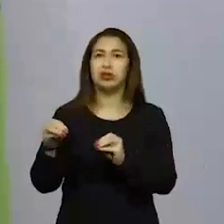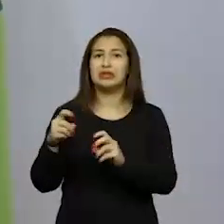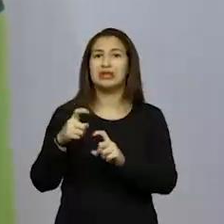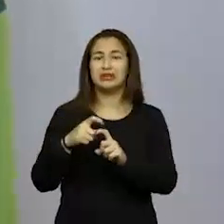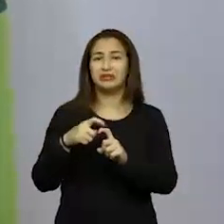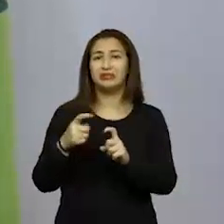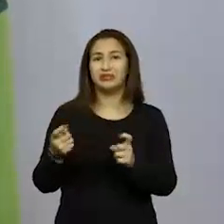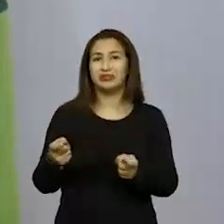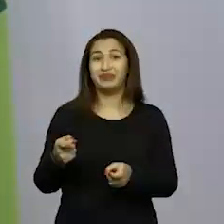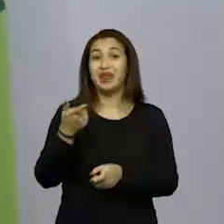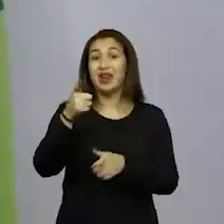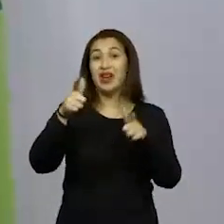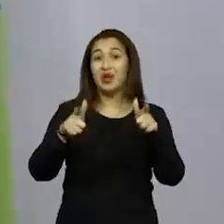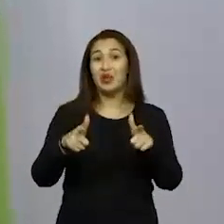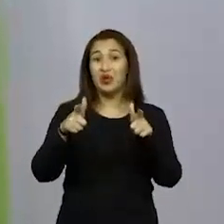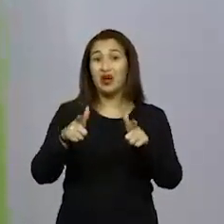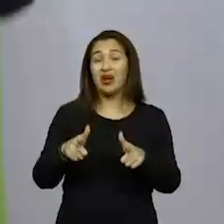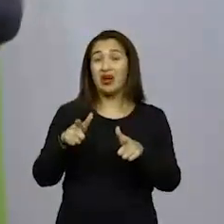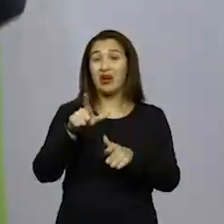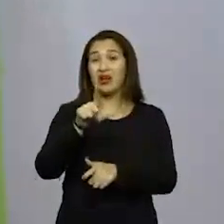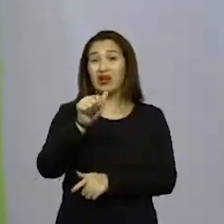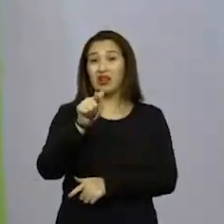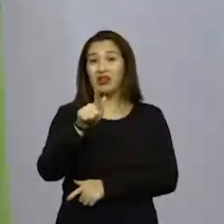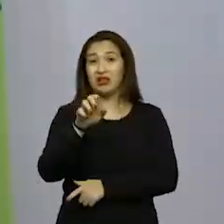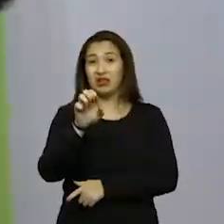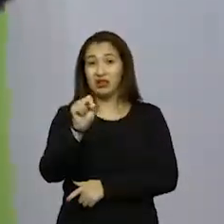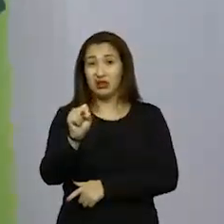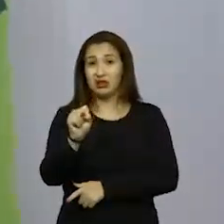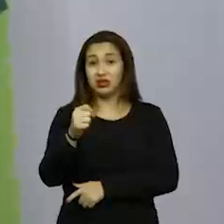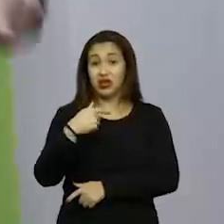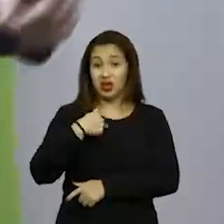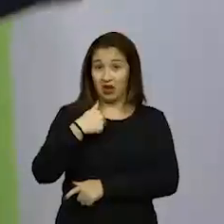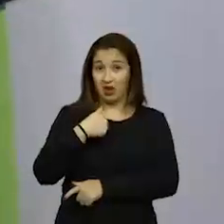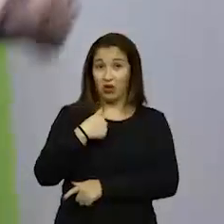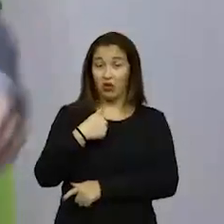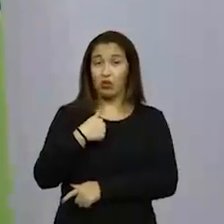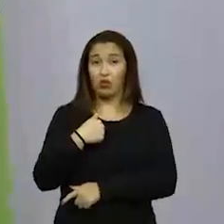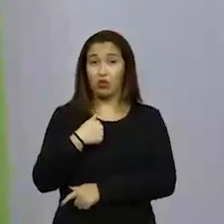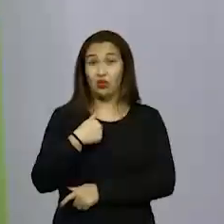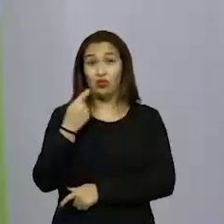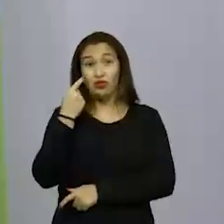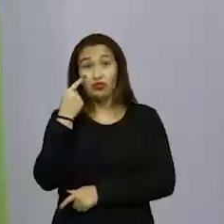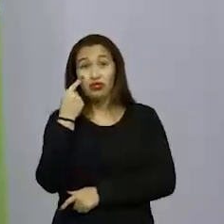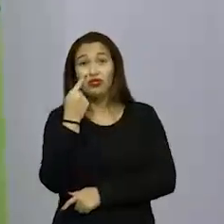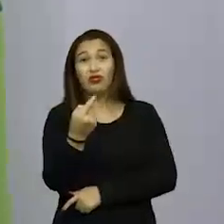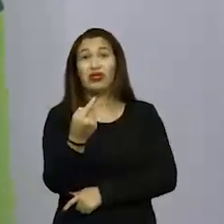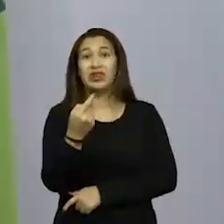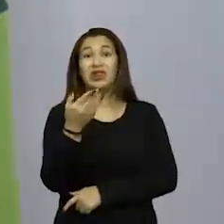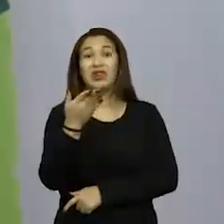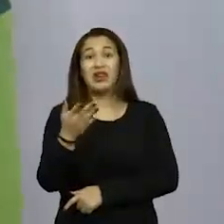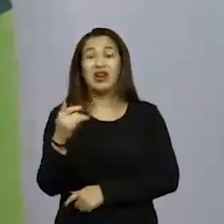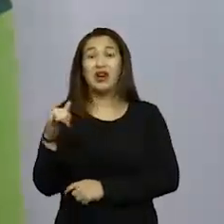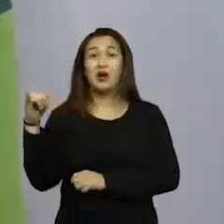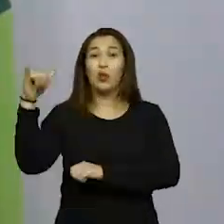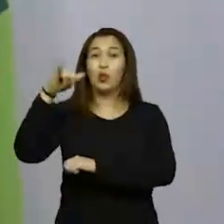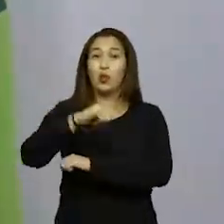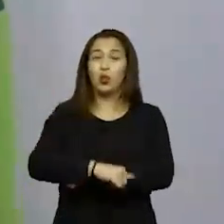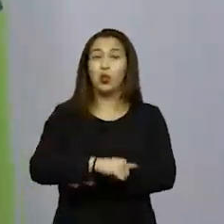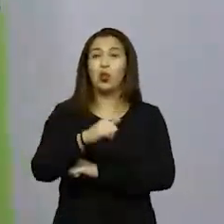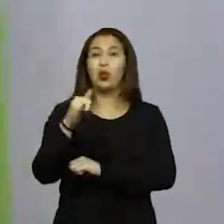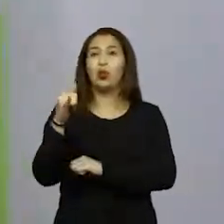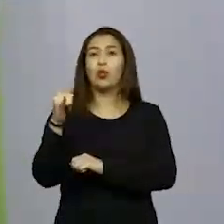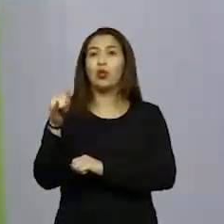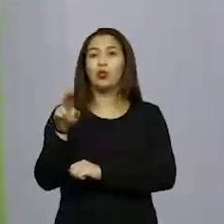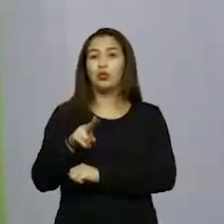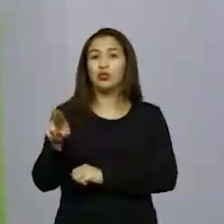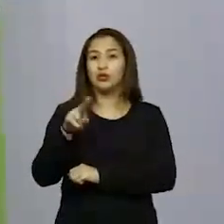aliás, em Lages. Estava lá, nesse feriado. Eu flagrei o aeroporto lá, a serviço da Casa Civil.